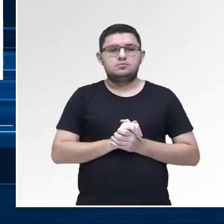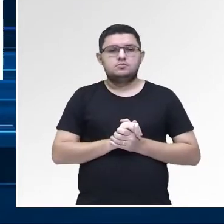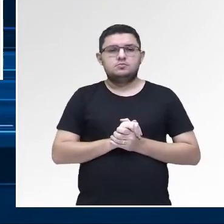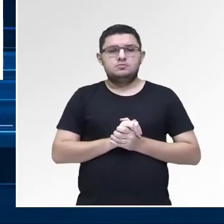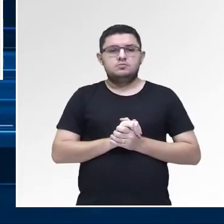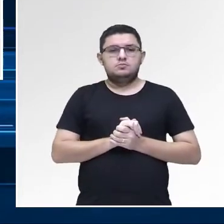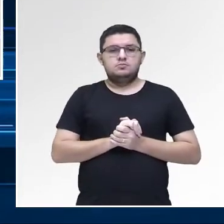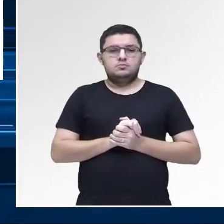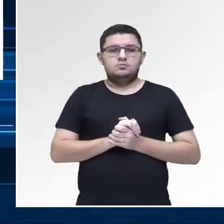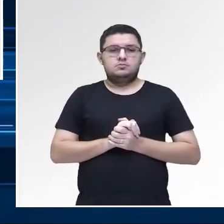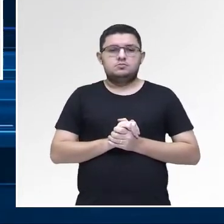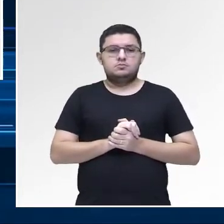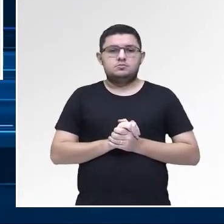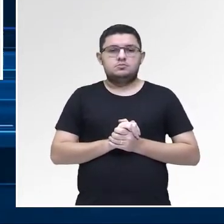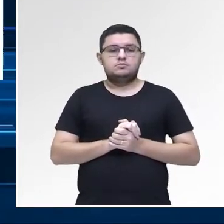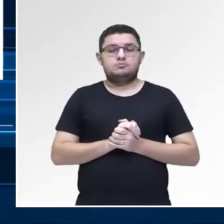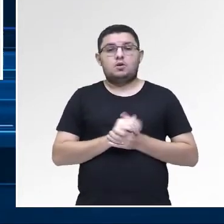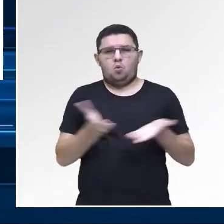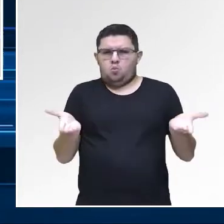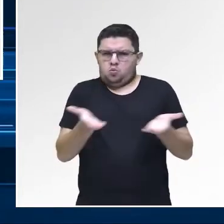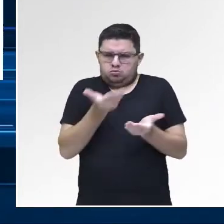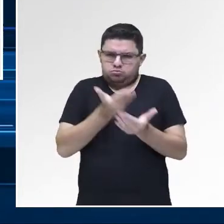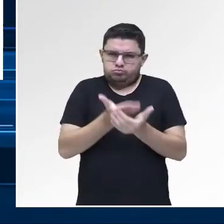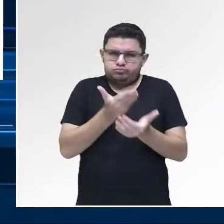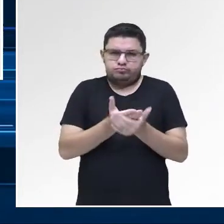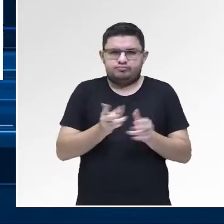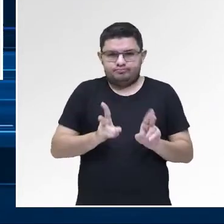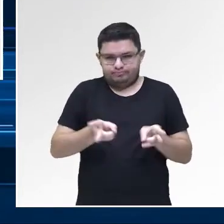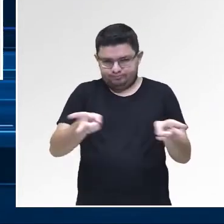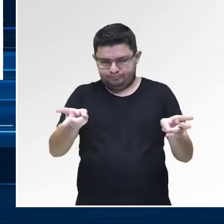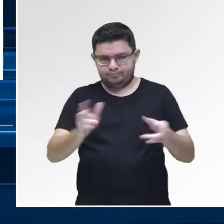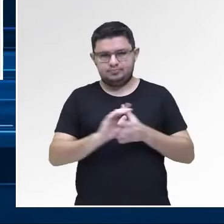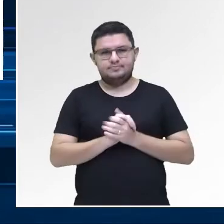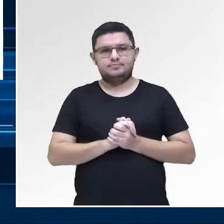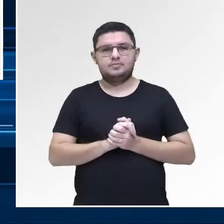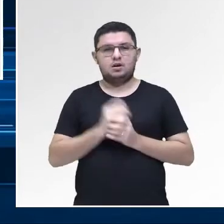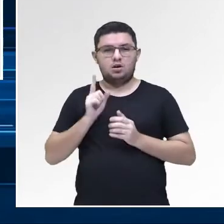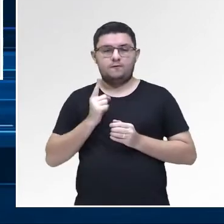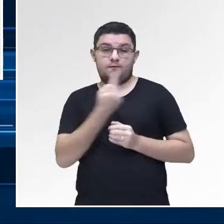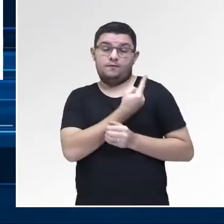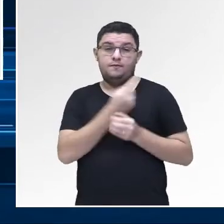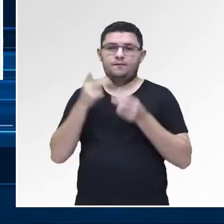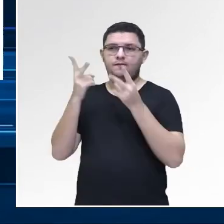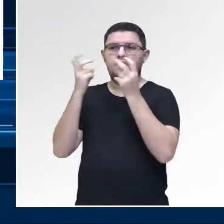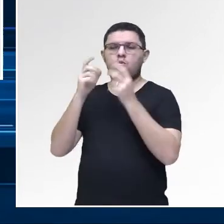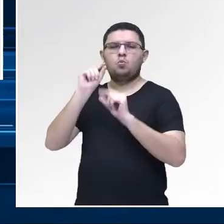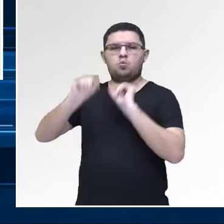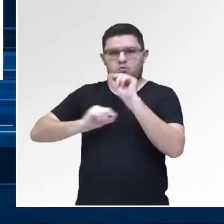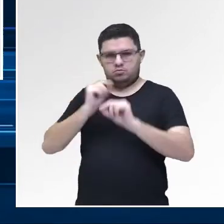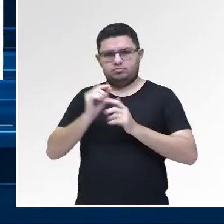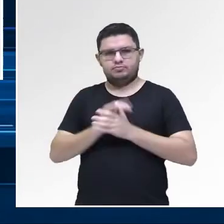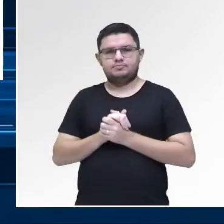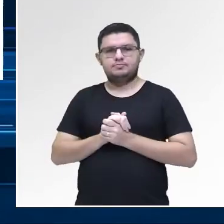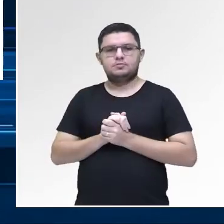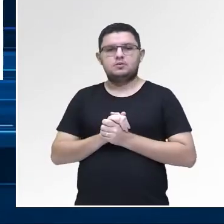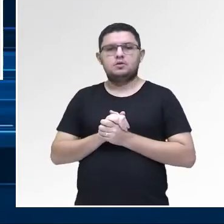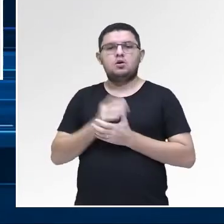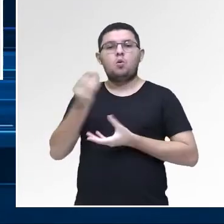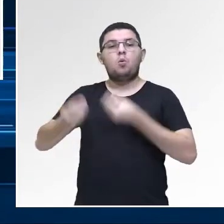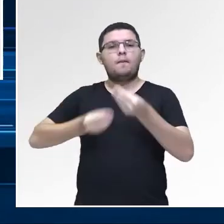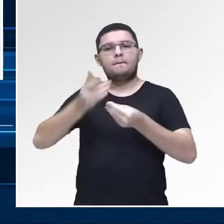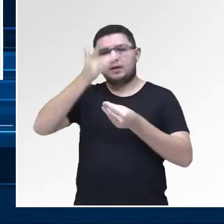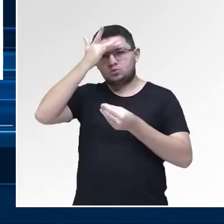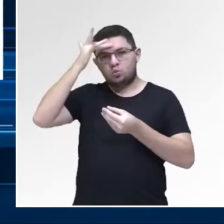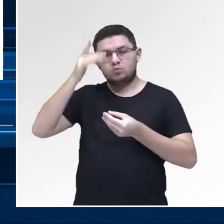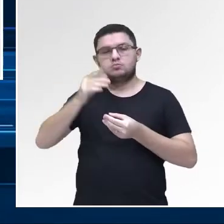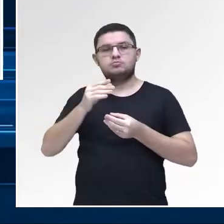ok? Então, vamos continuar. E a gente vai verificar, né, agora o êxodo rural. Nós